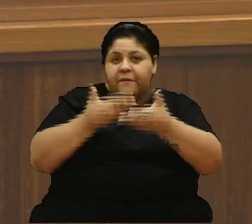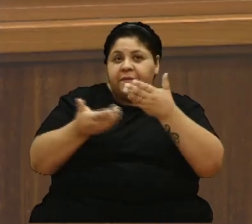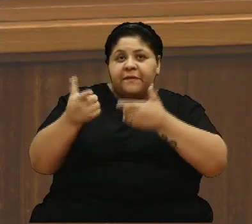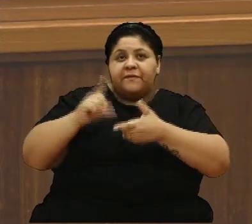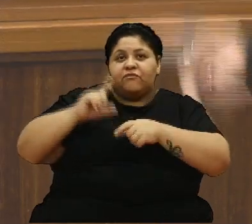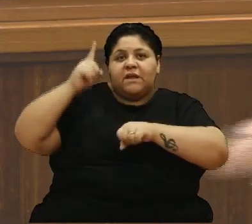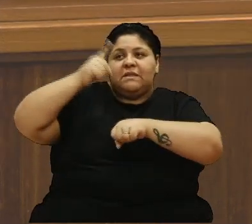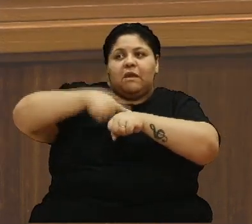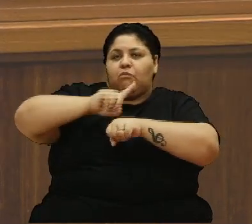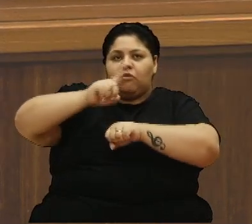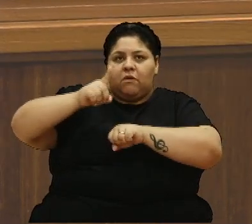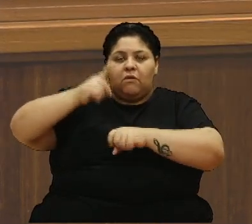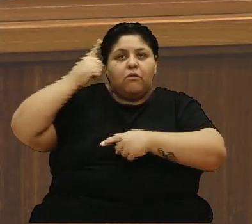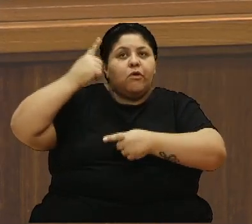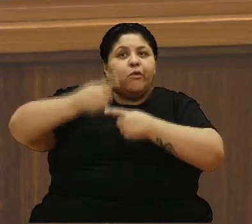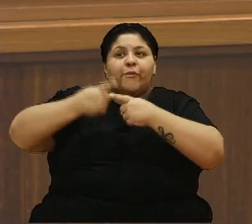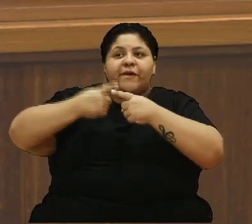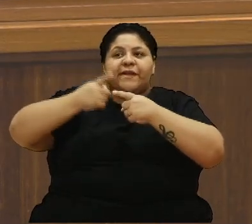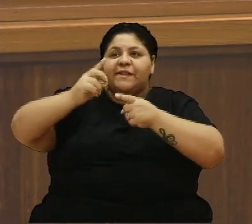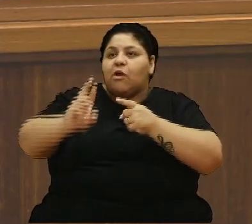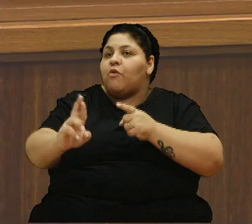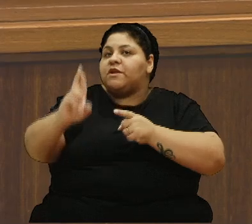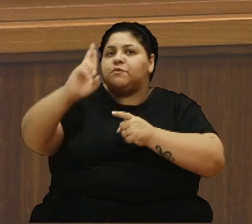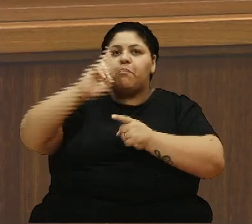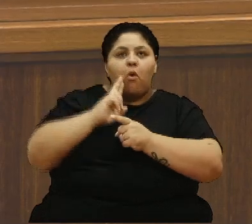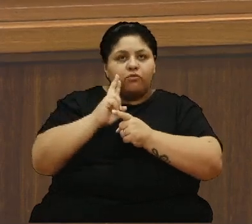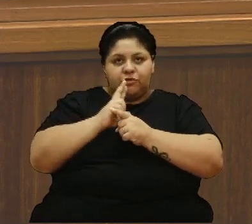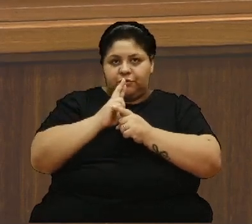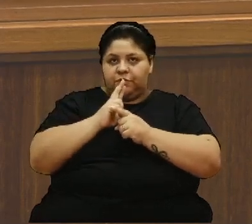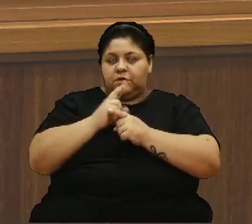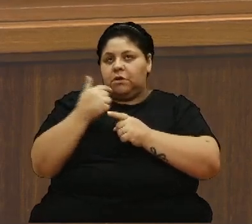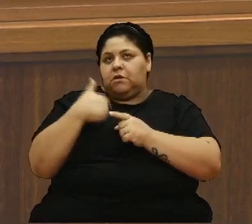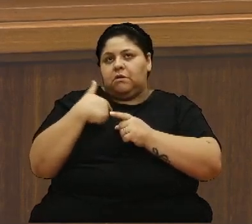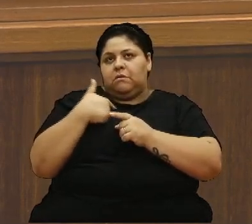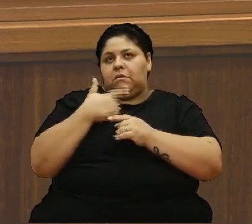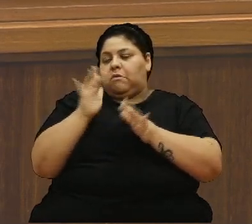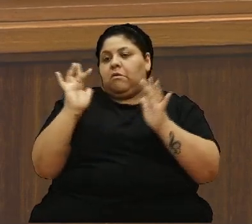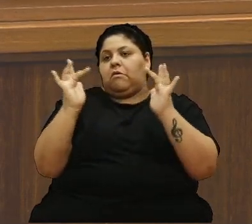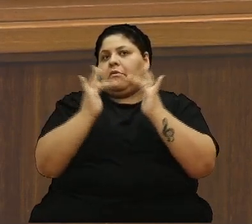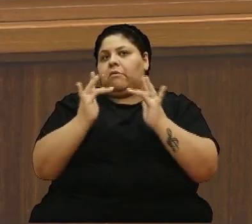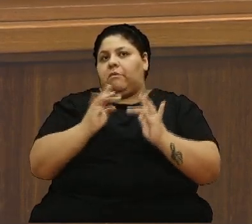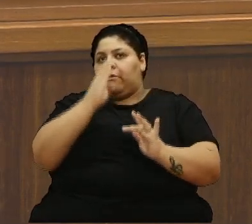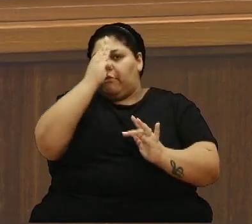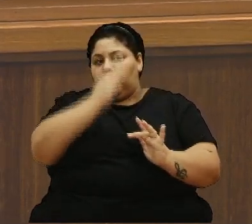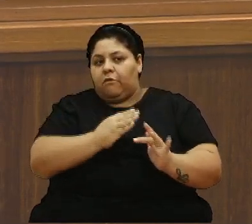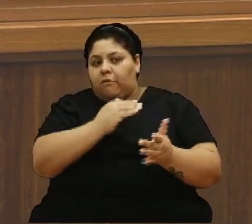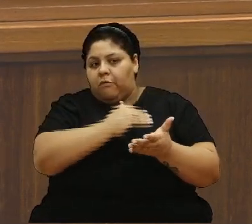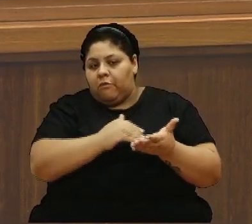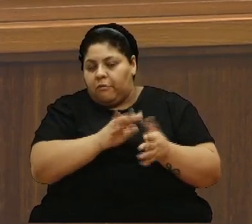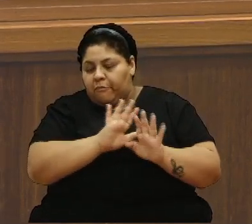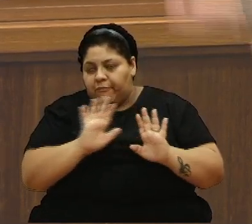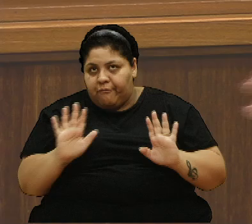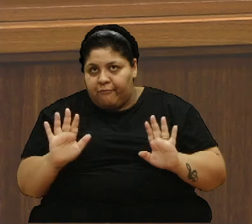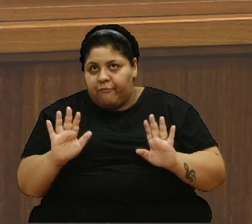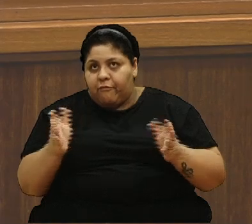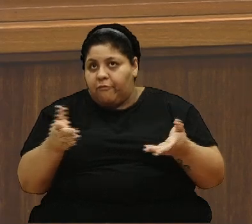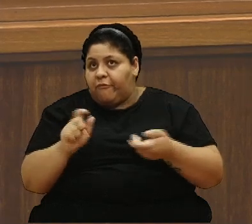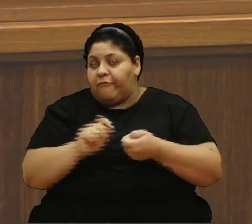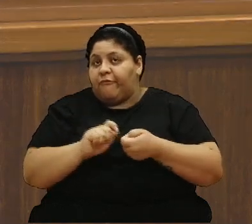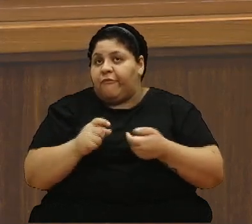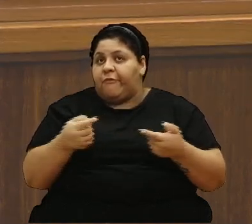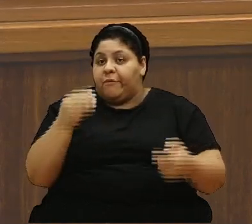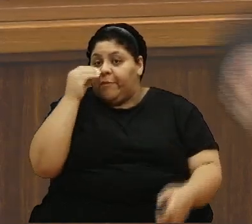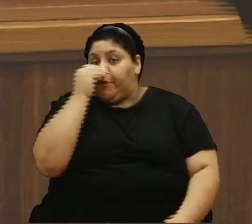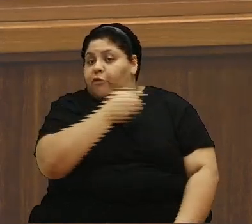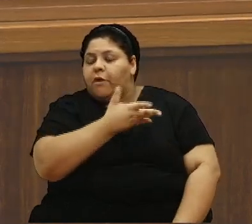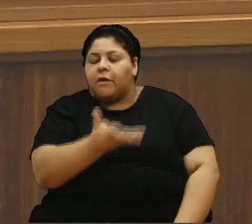tem tempo, é porque sequer respondem. Eu não entrei em contato direto com o secretário, pelo jeito, vou ter que fazer isso, mas vai me